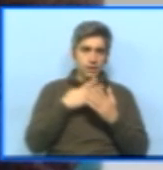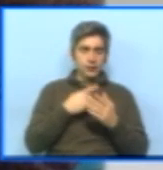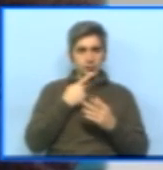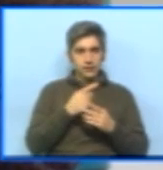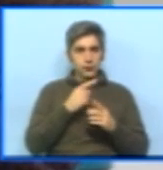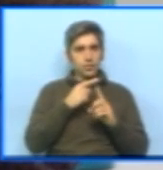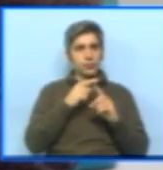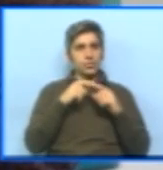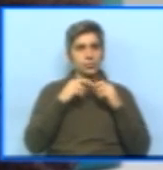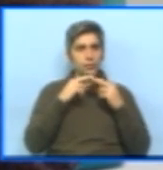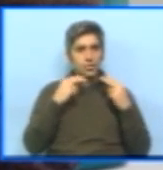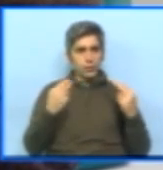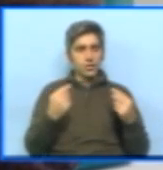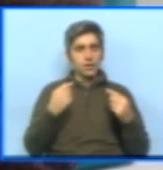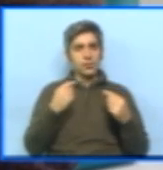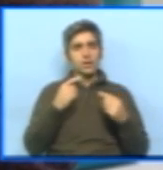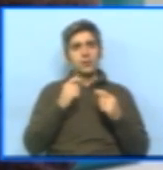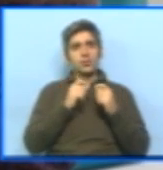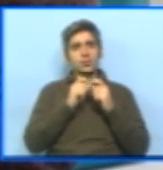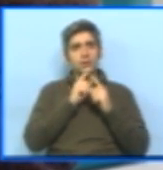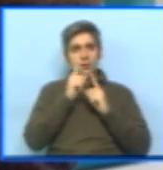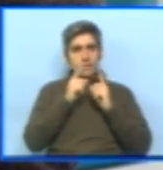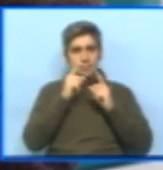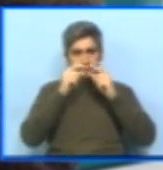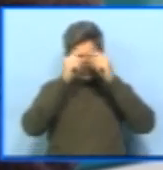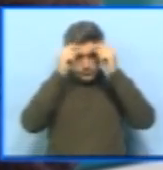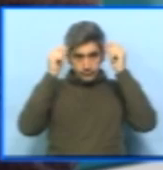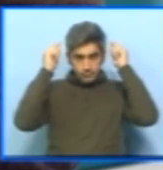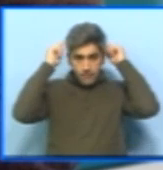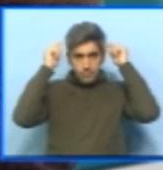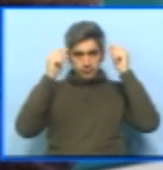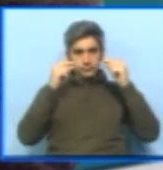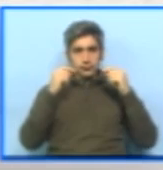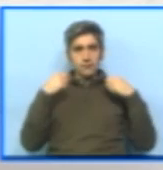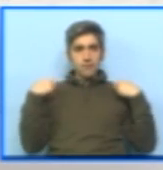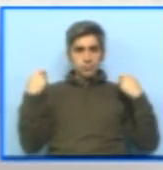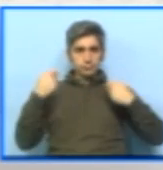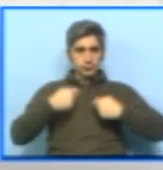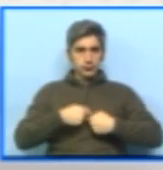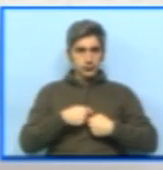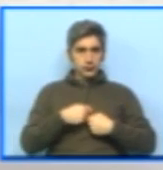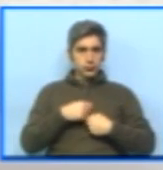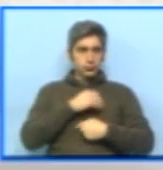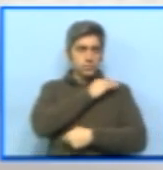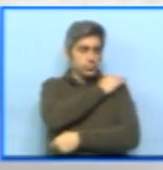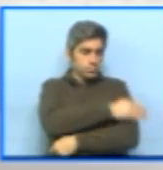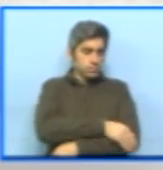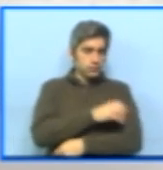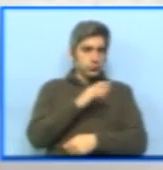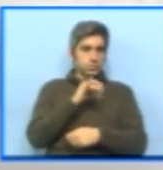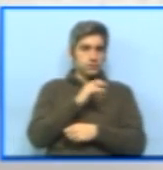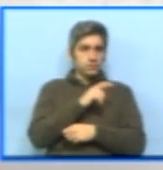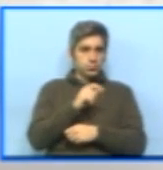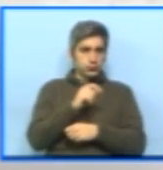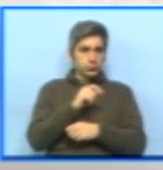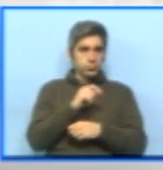espinhos, simbolizada através do lenço, porque vai na cabeça, o shail, que vai aos ombros, a capa de Cristo, e o bordão,